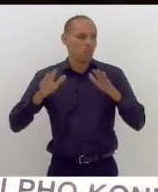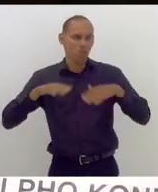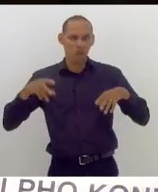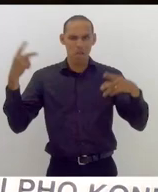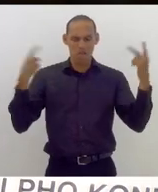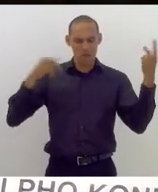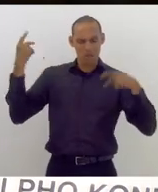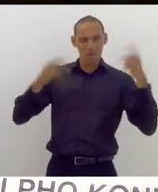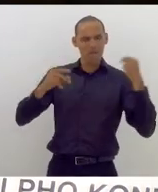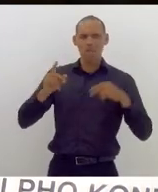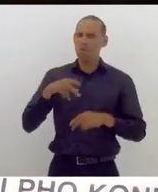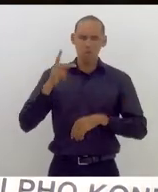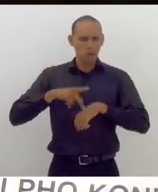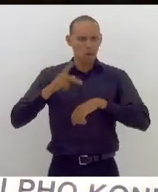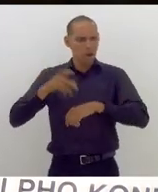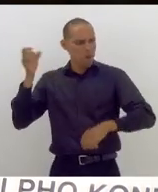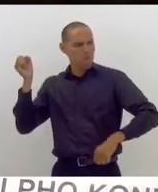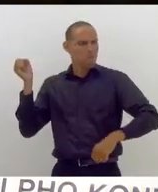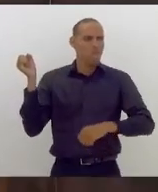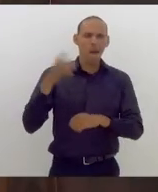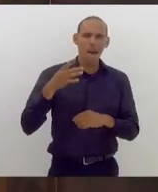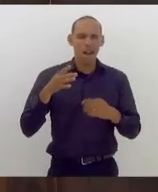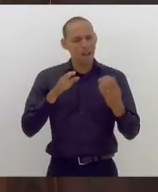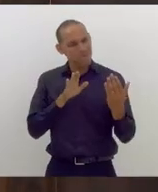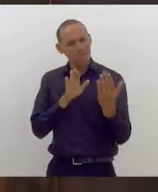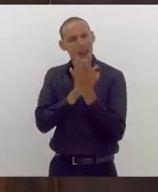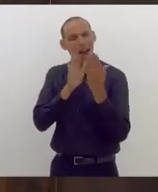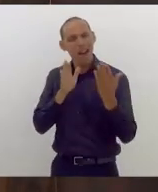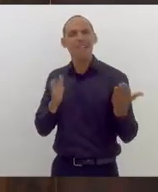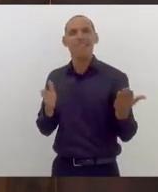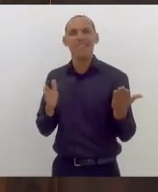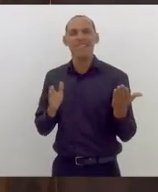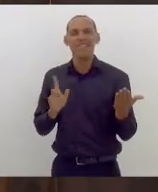sem levar uma pedrada de volta. Somos amigos,